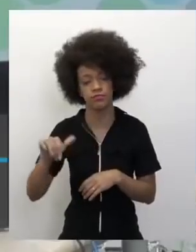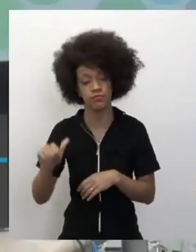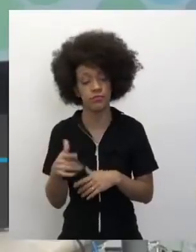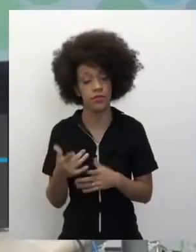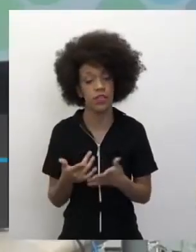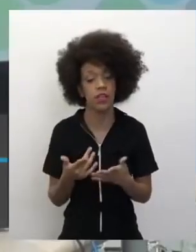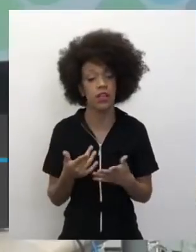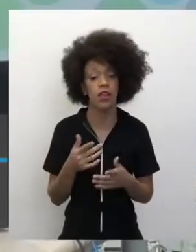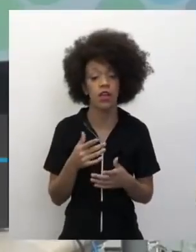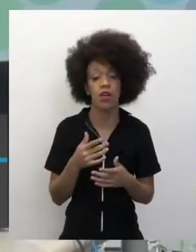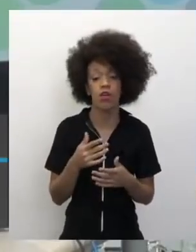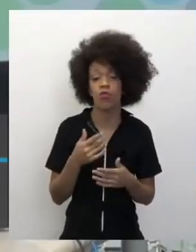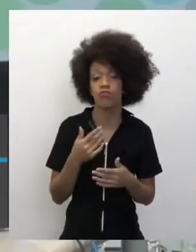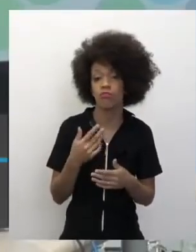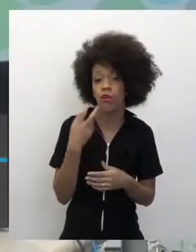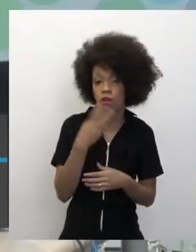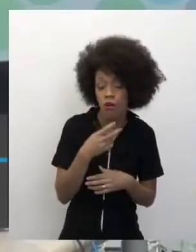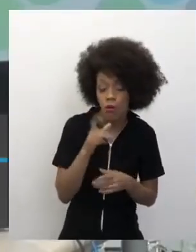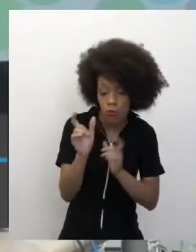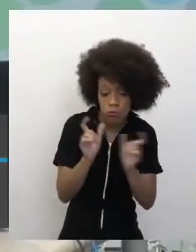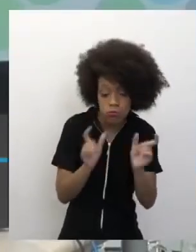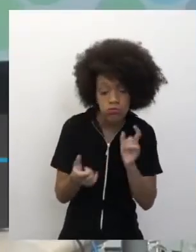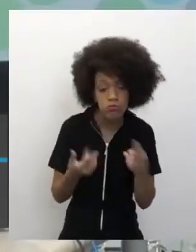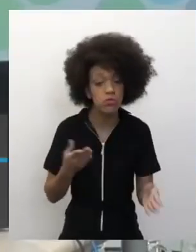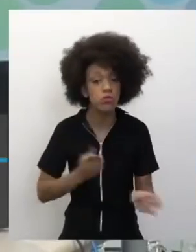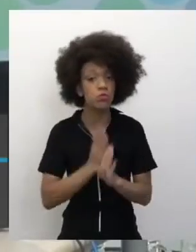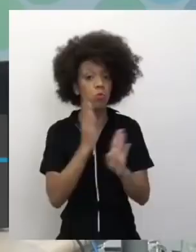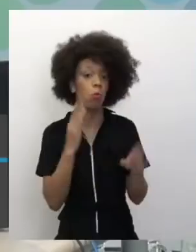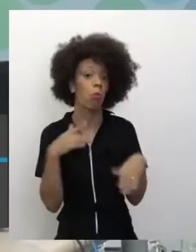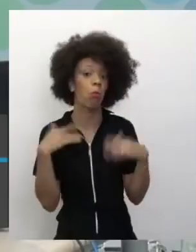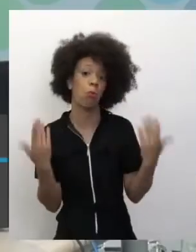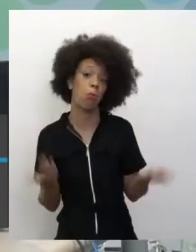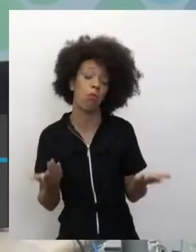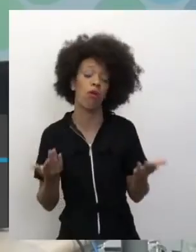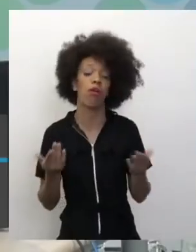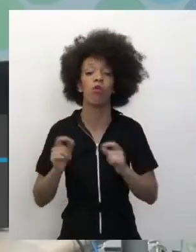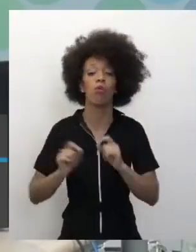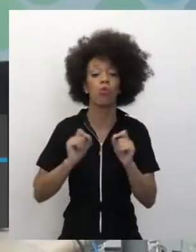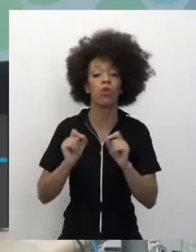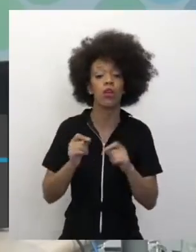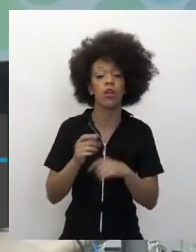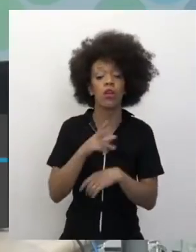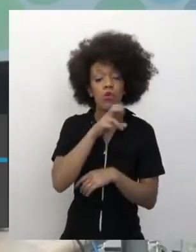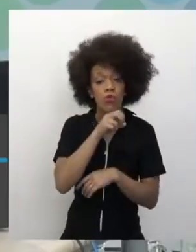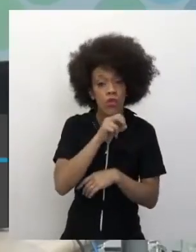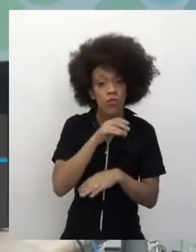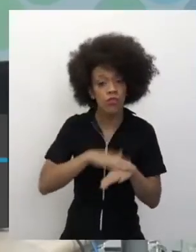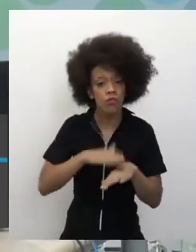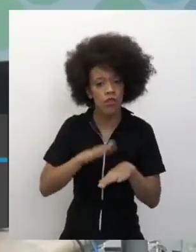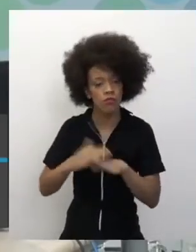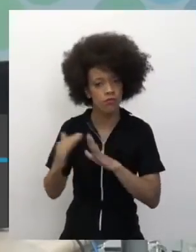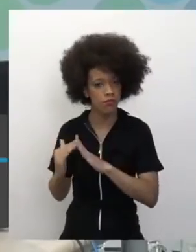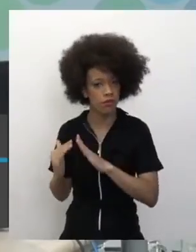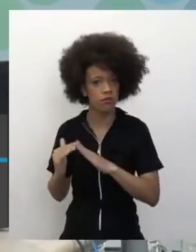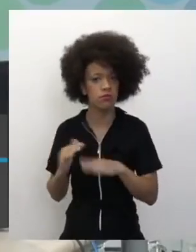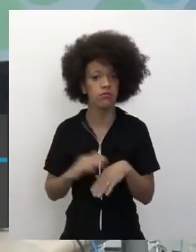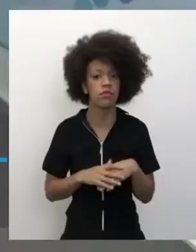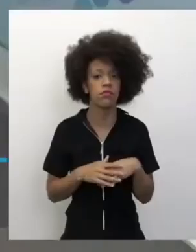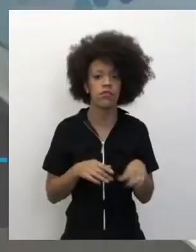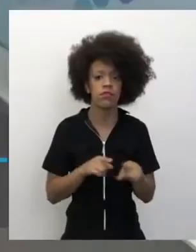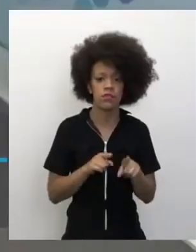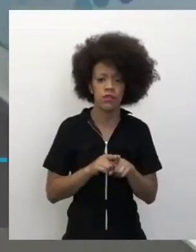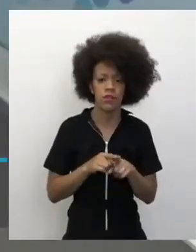todo esse vocabulário e, de repente, eles acabam relacionando a coisas que os avós fazem em casa. Sim, e dá para ver que é um